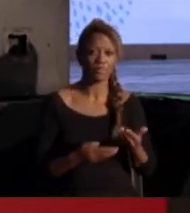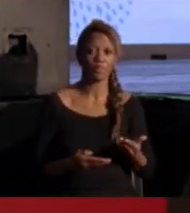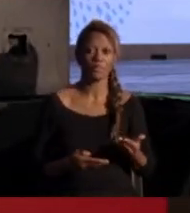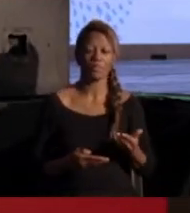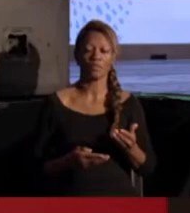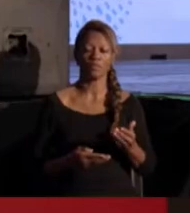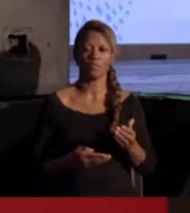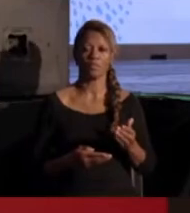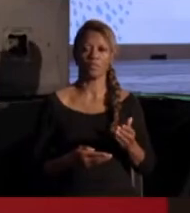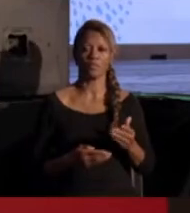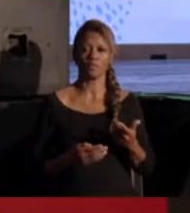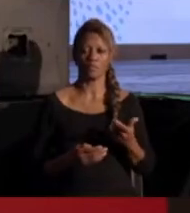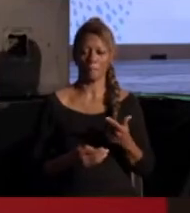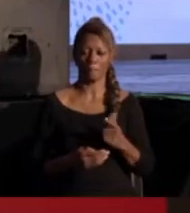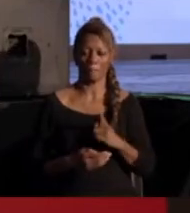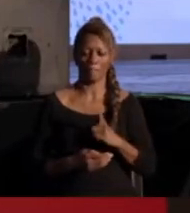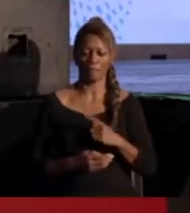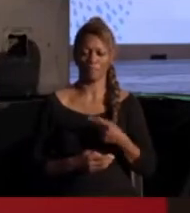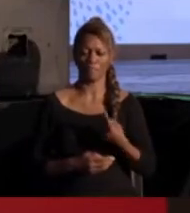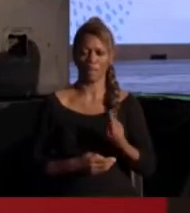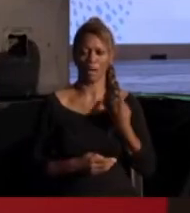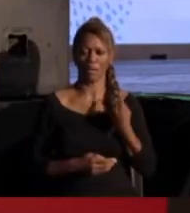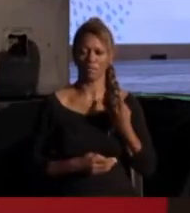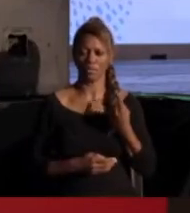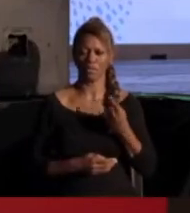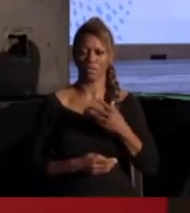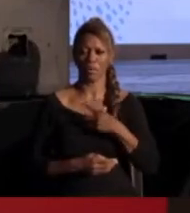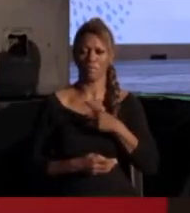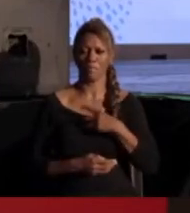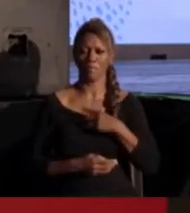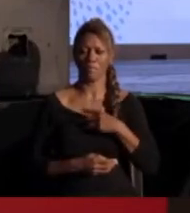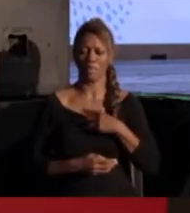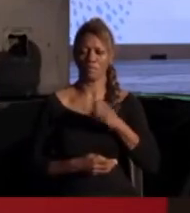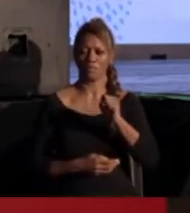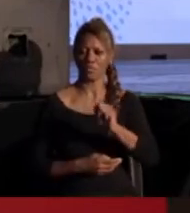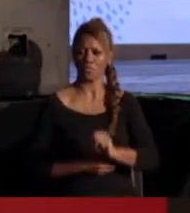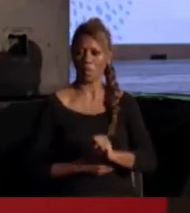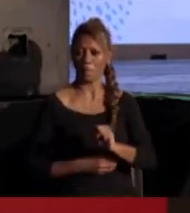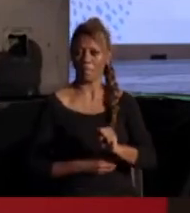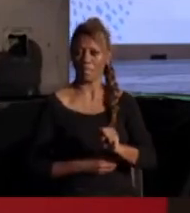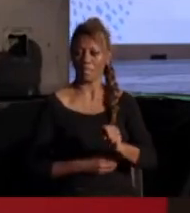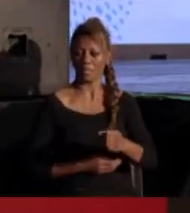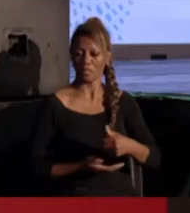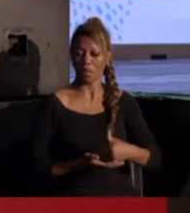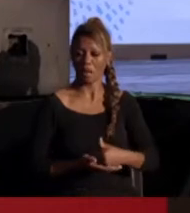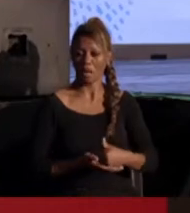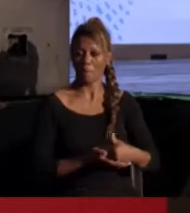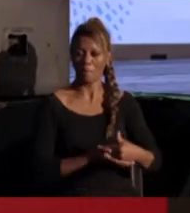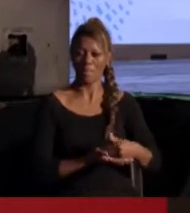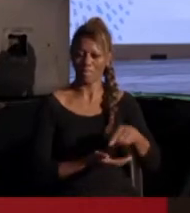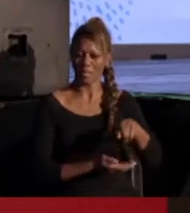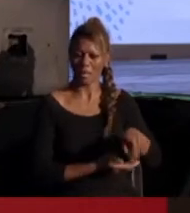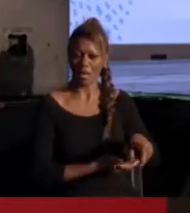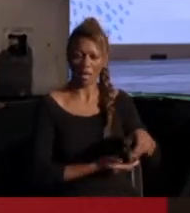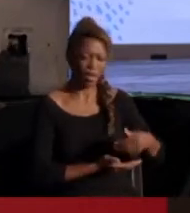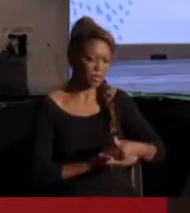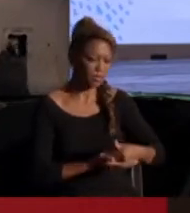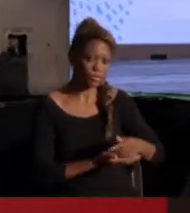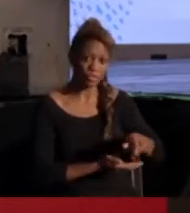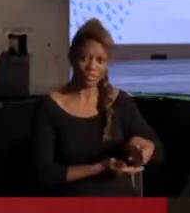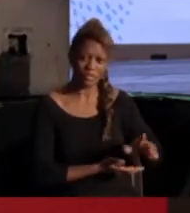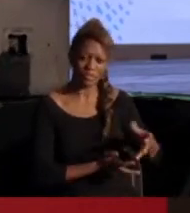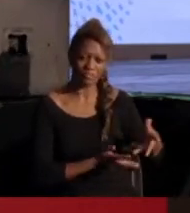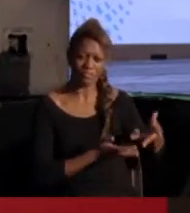que eu estava há tempos atrás no sul da Bahia, uma senhora produziu um dendê artesanal no quintal dela. Que